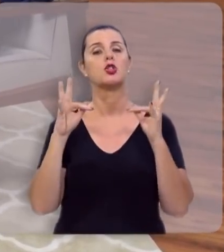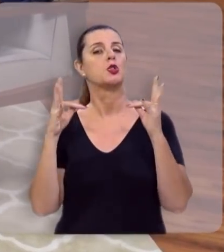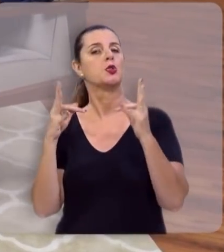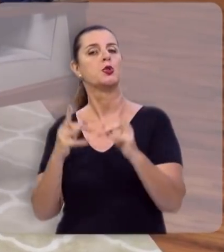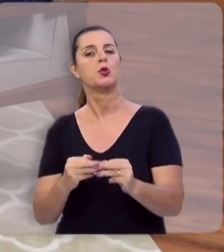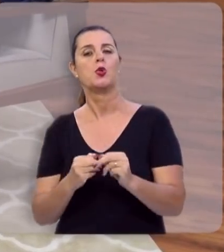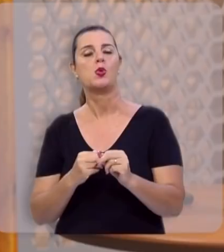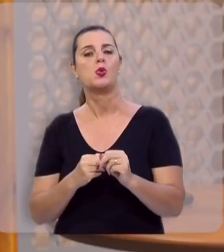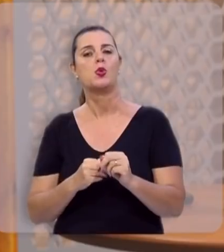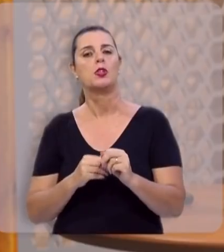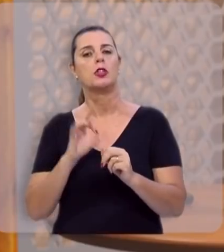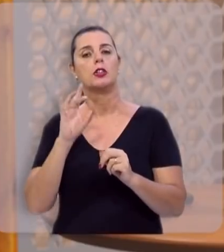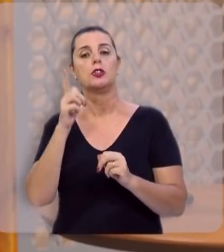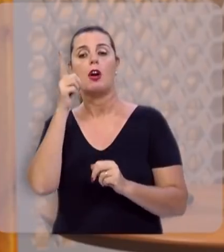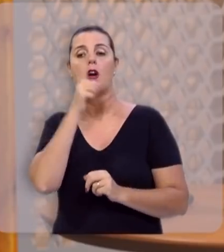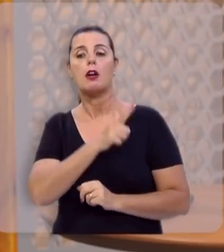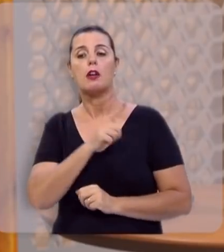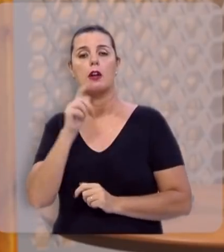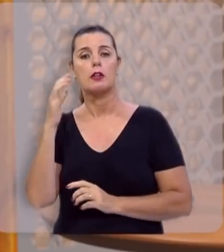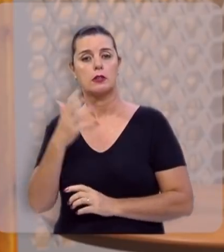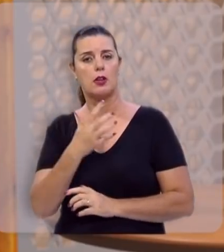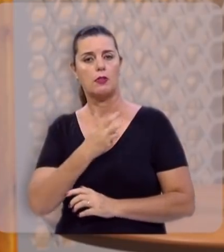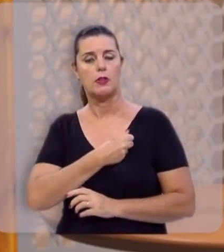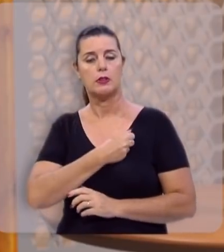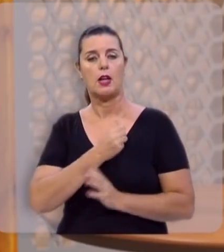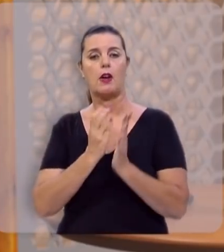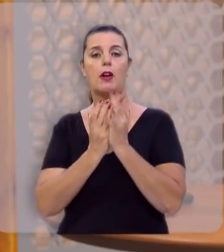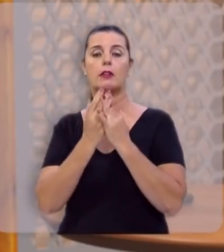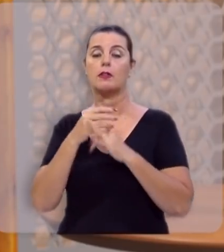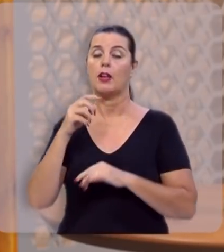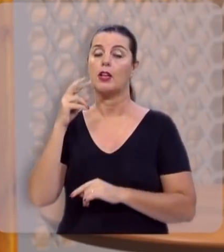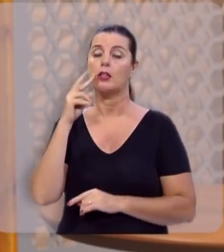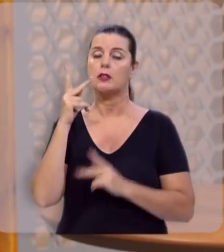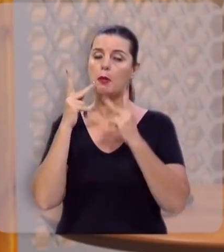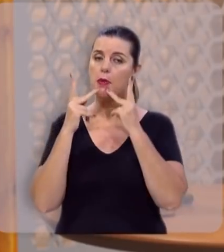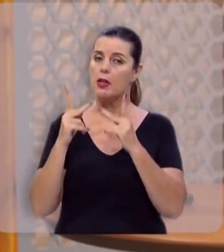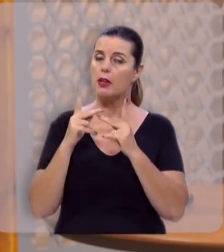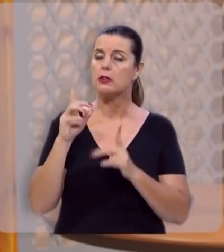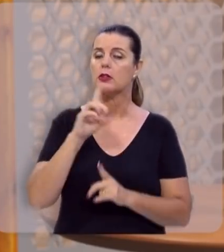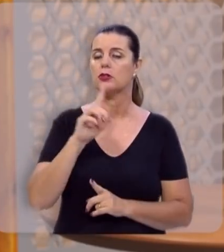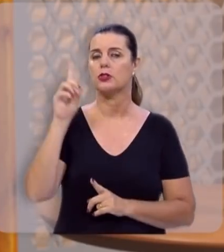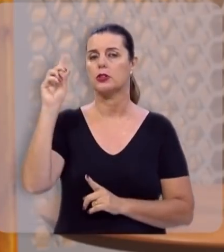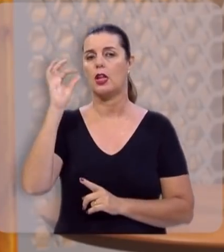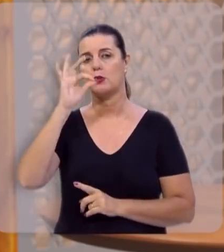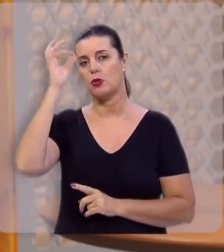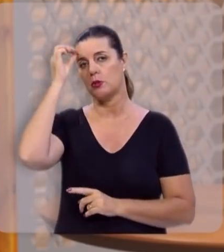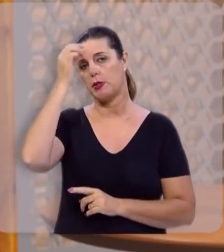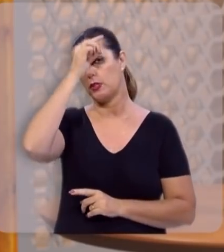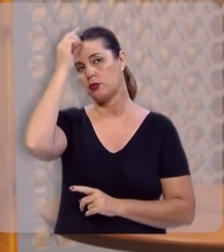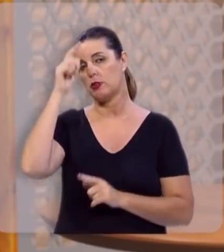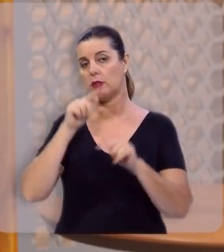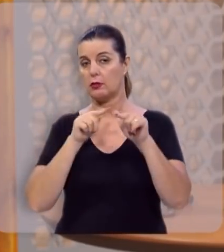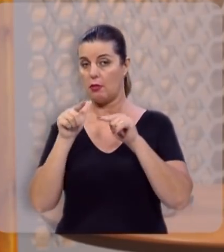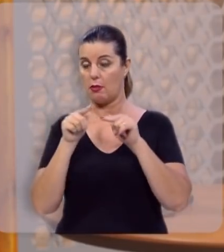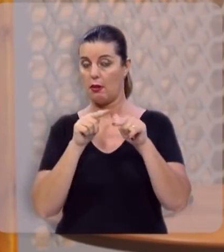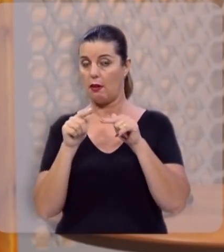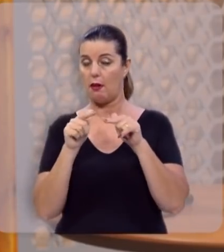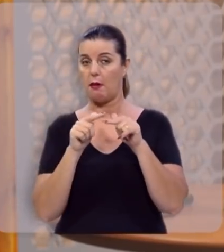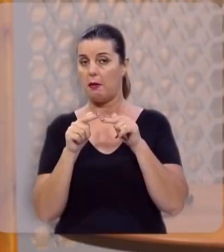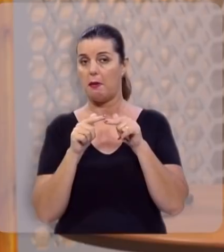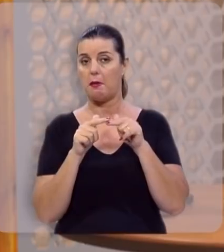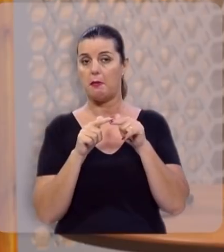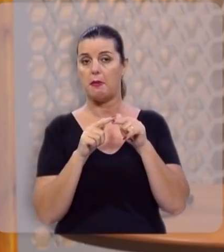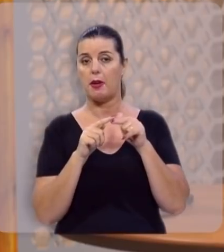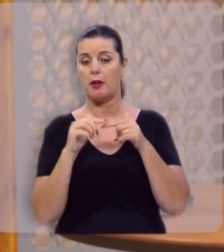as pessoas, porque elas só serão regeneradas por ouvir a palavra de Deus. É assim que o Espírito Santo age